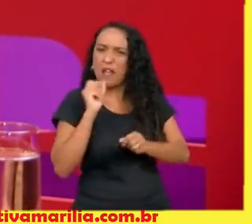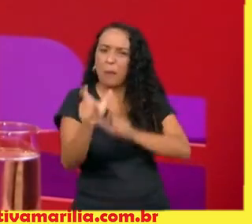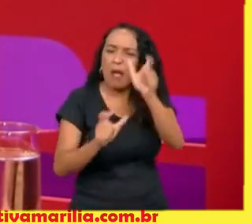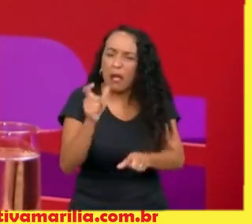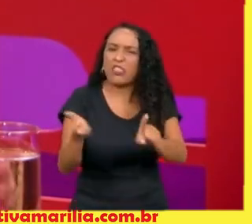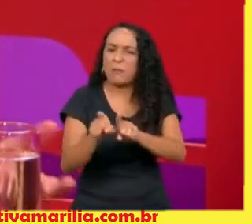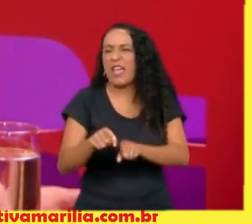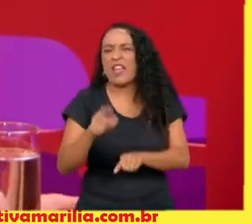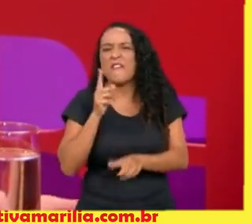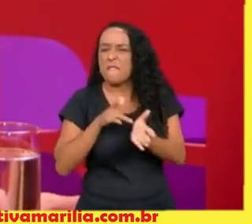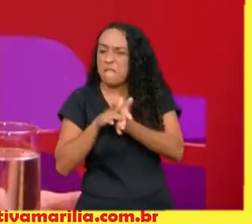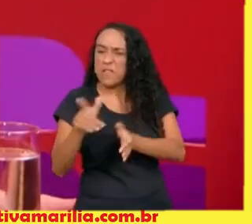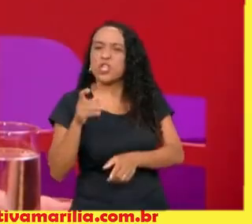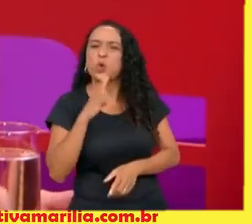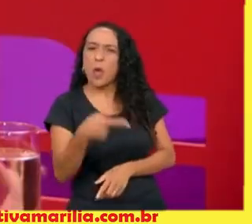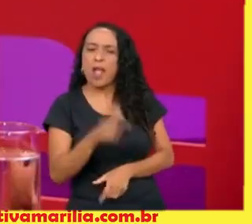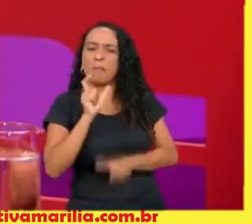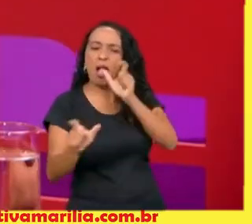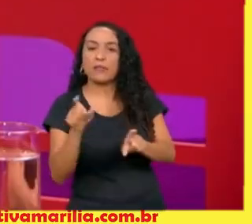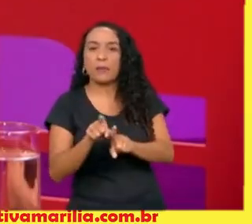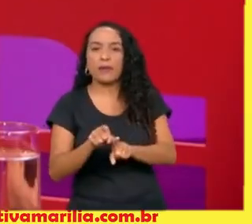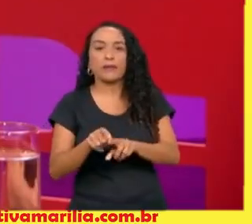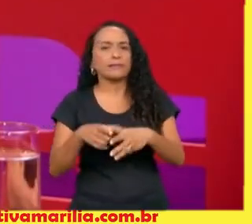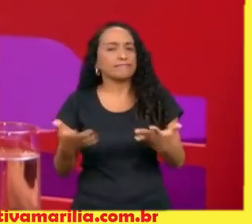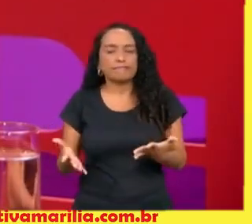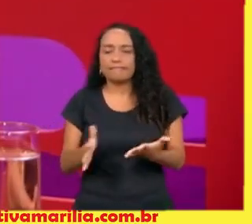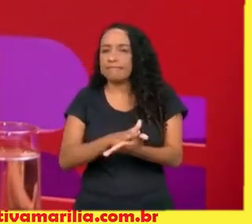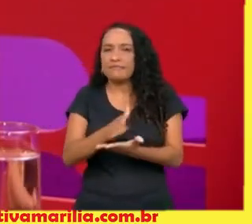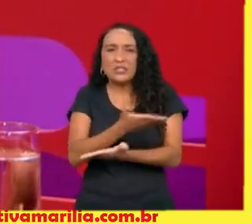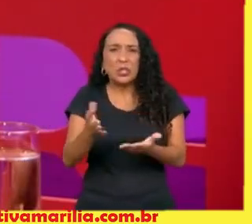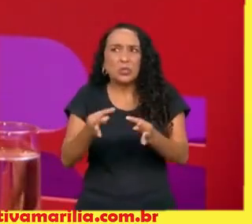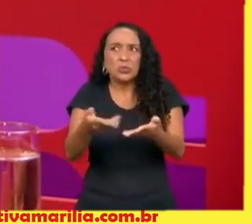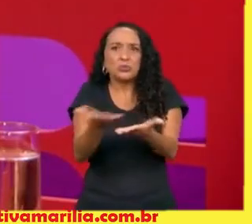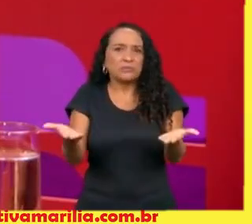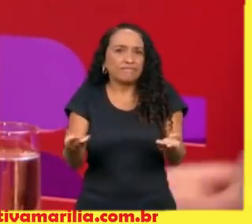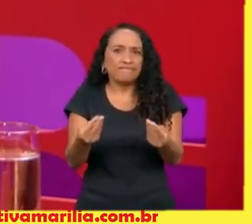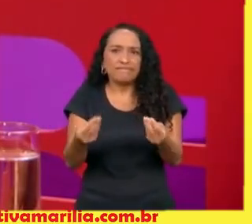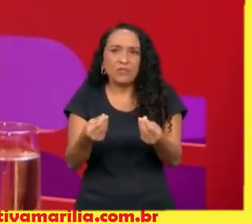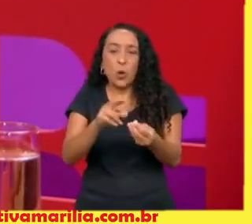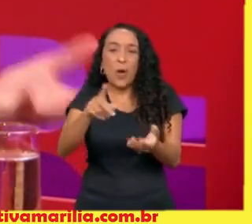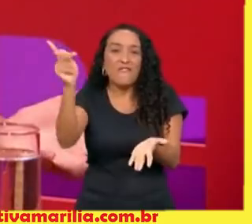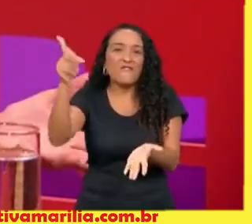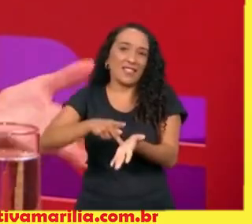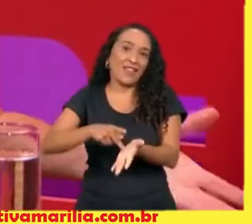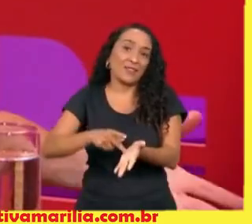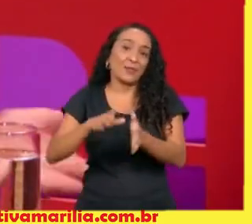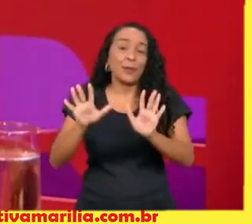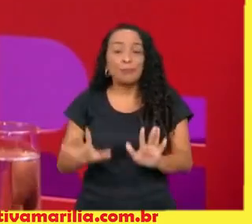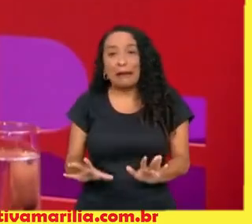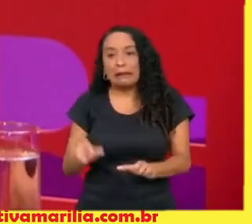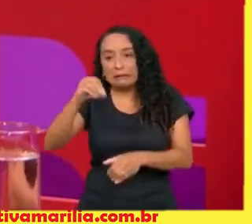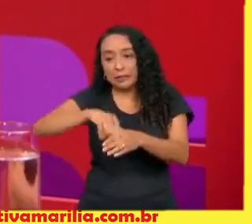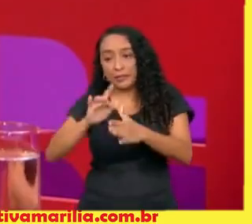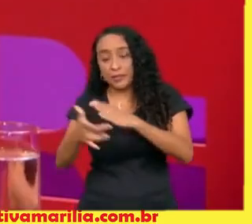também conheceu ele. E nada disso tudo isso não é lícito, mas é lícito. Pelas redes é